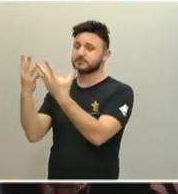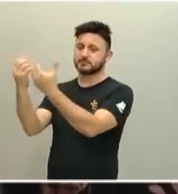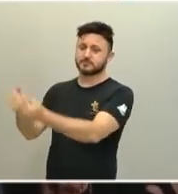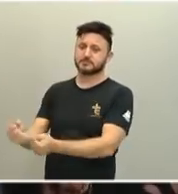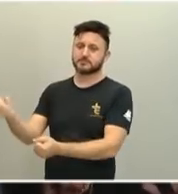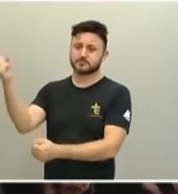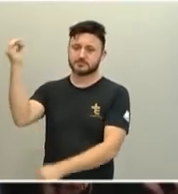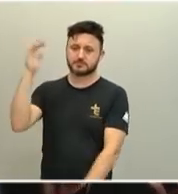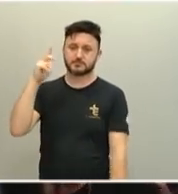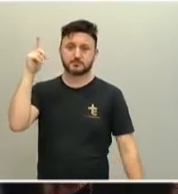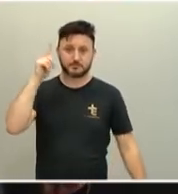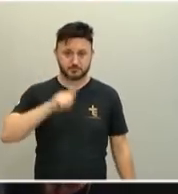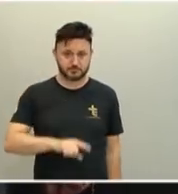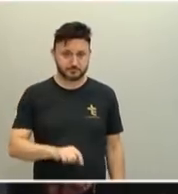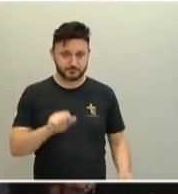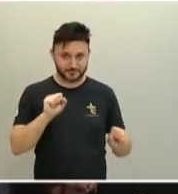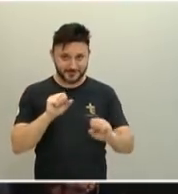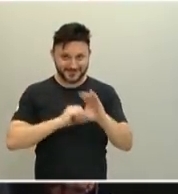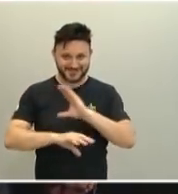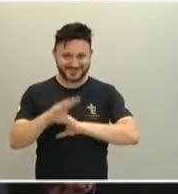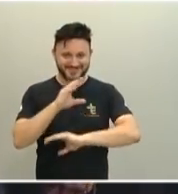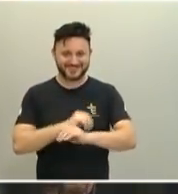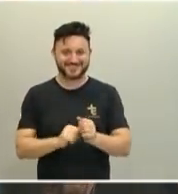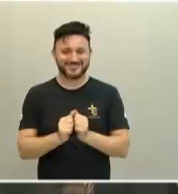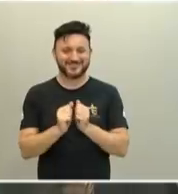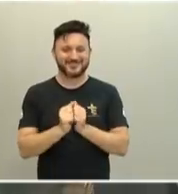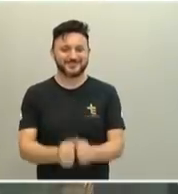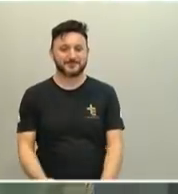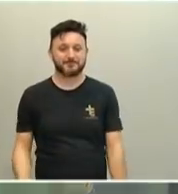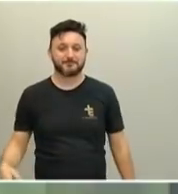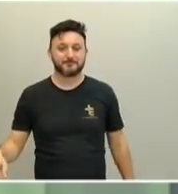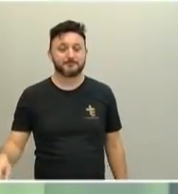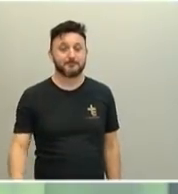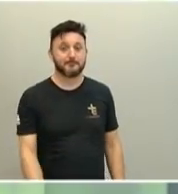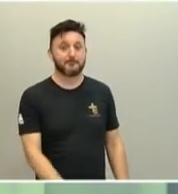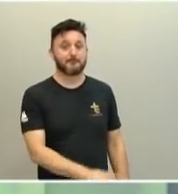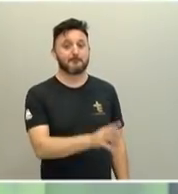chegará. Podemos cantar? Vamos juntos, coragem. Mãe, roga por mim, vai.